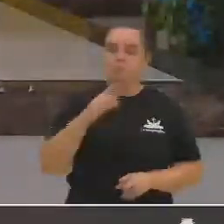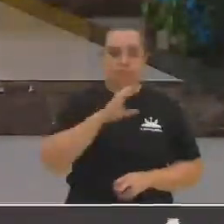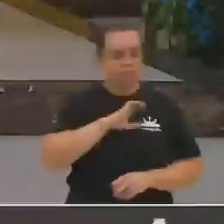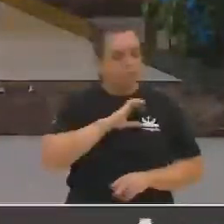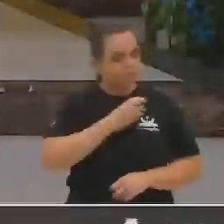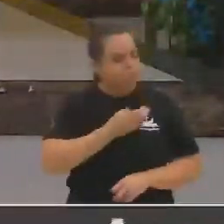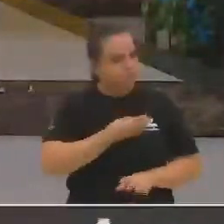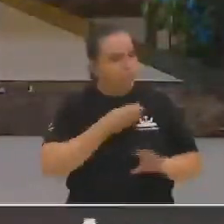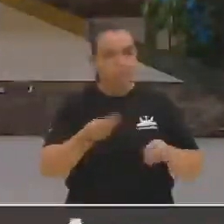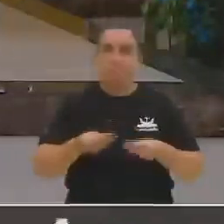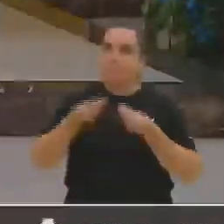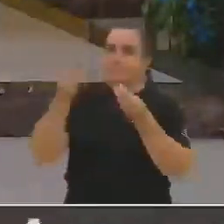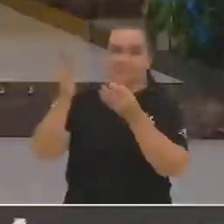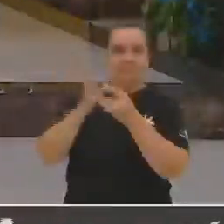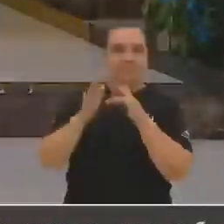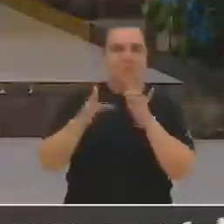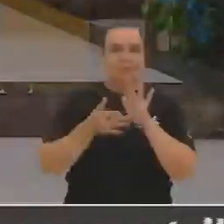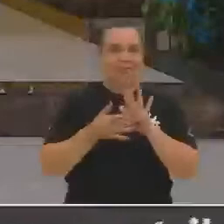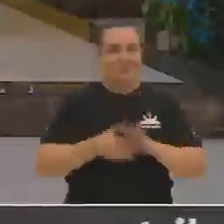conversão.